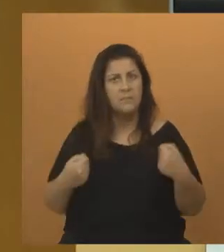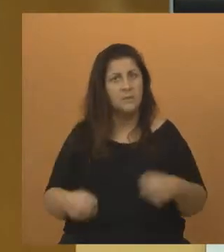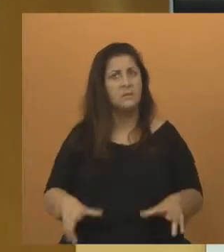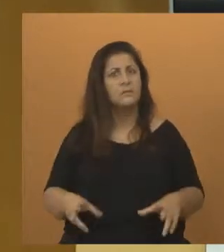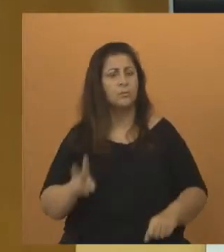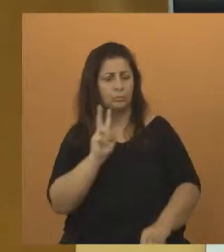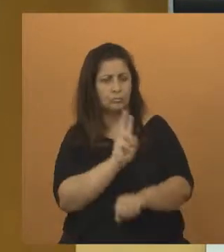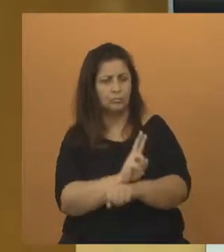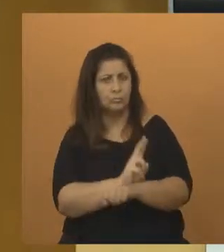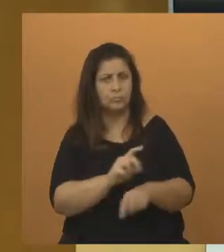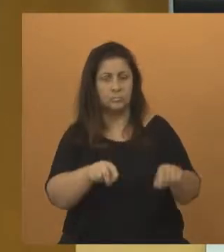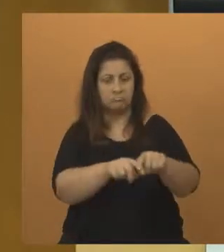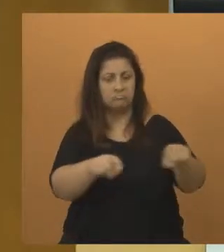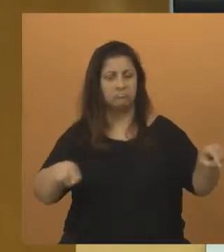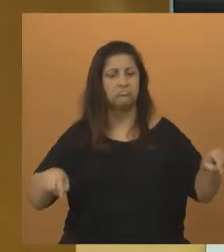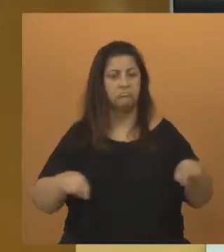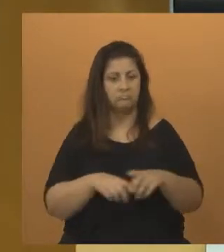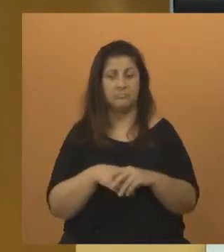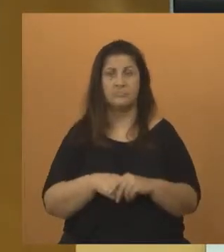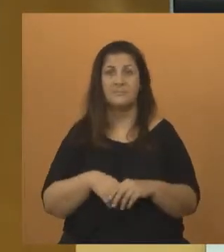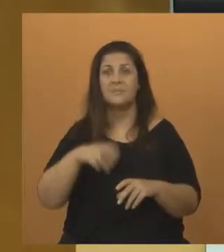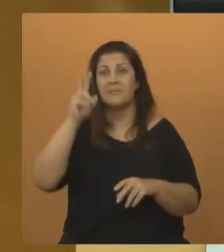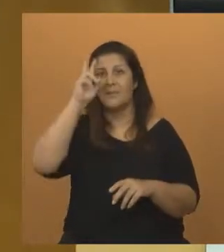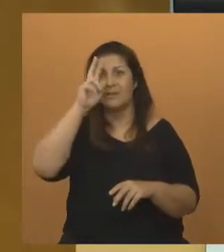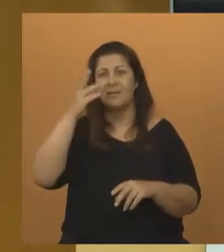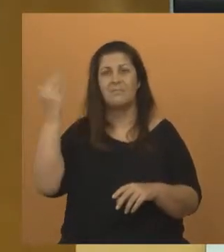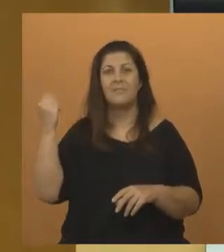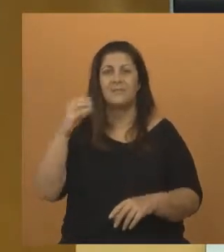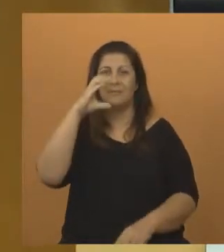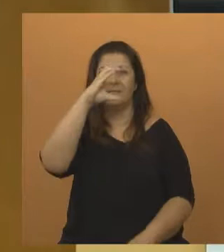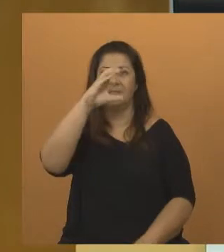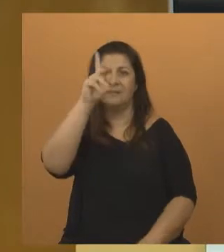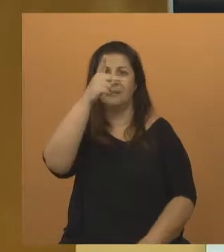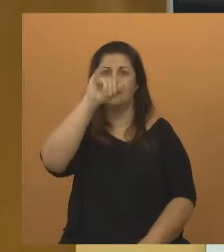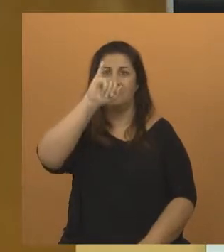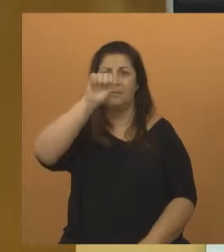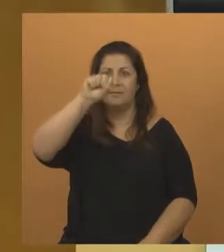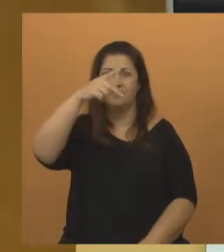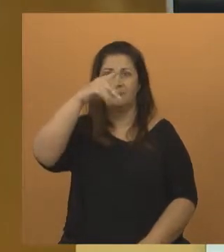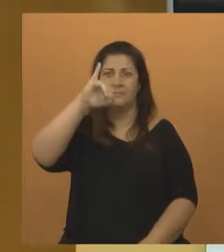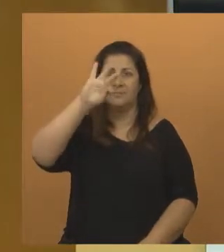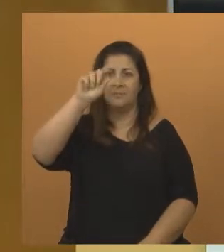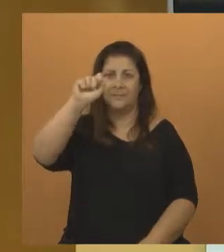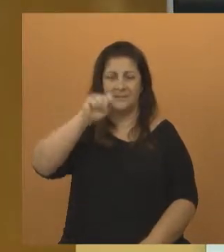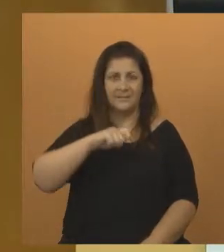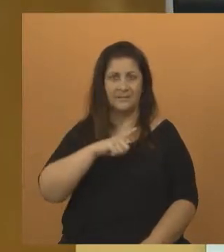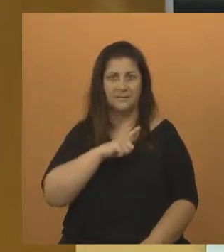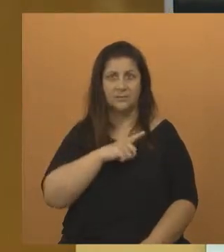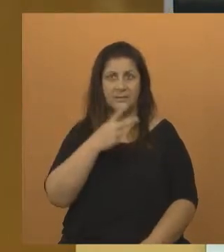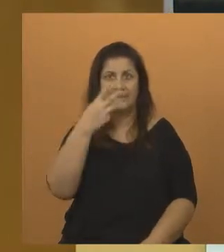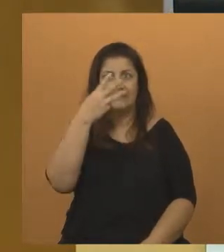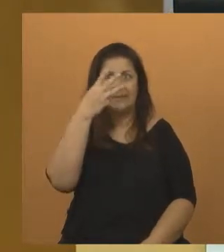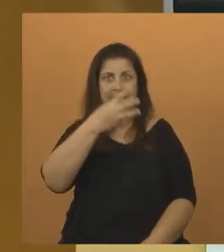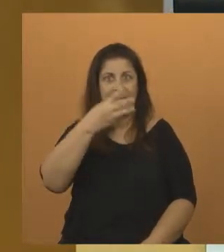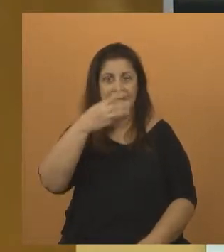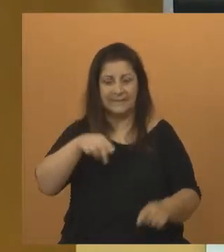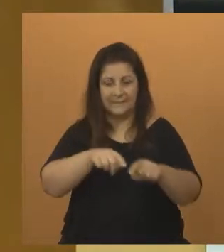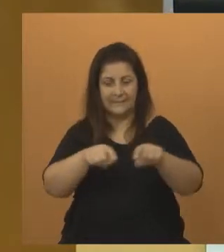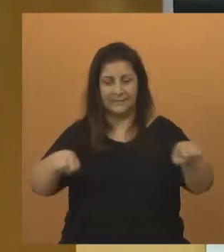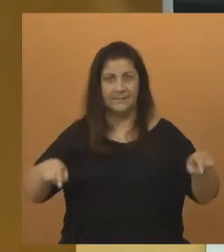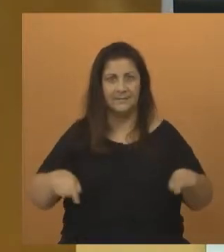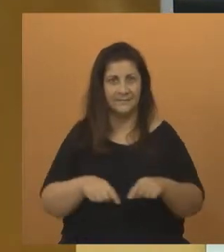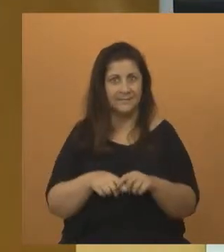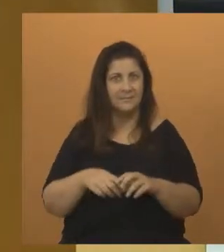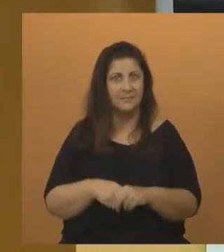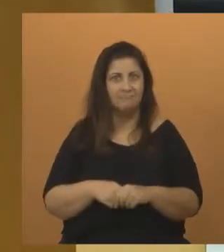esses campos de futebol. Lembro aqui da Chispita, onde você tinha ali 3 campos de futebol, o antigo